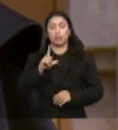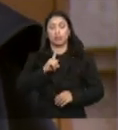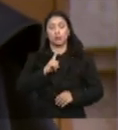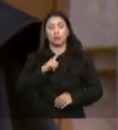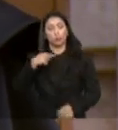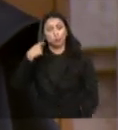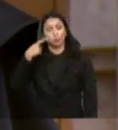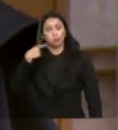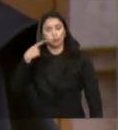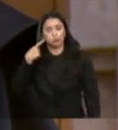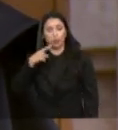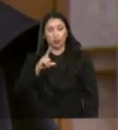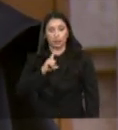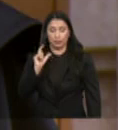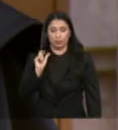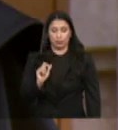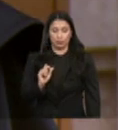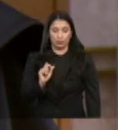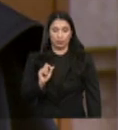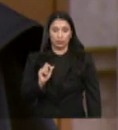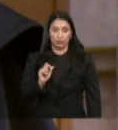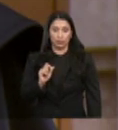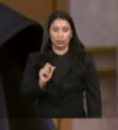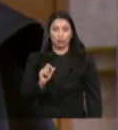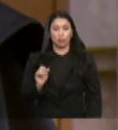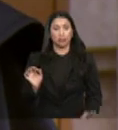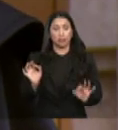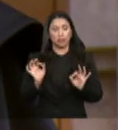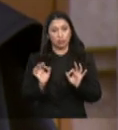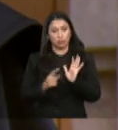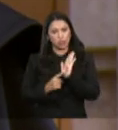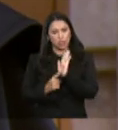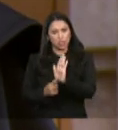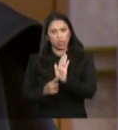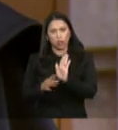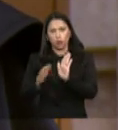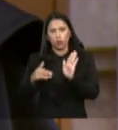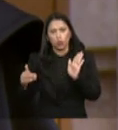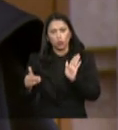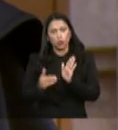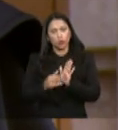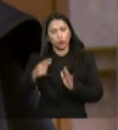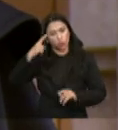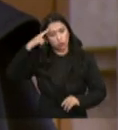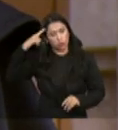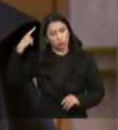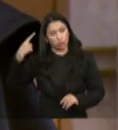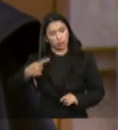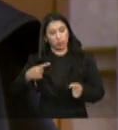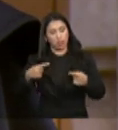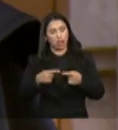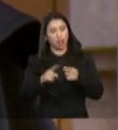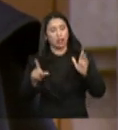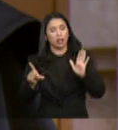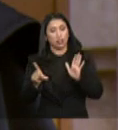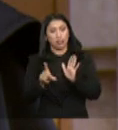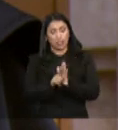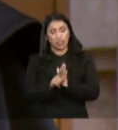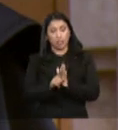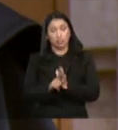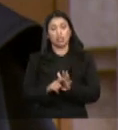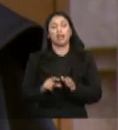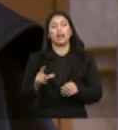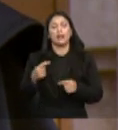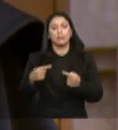do advogado nela se encerram para ele a síntese de todos os mandamentos legalidade é antes de tudo